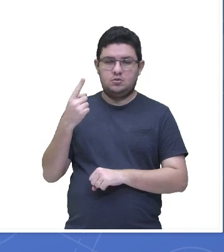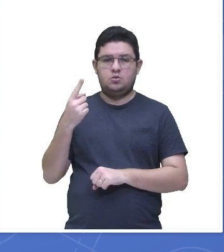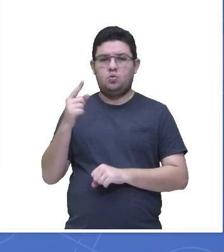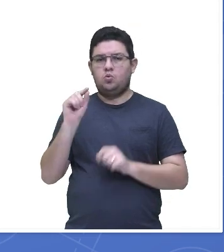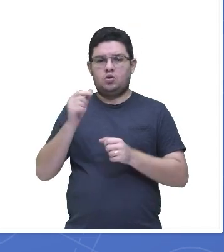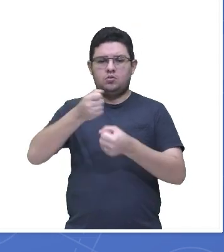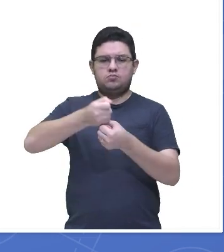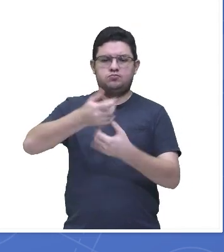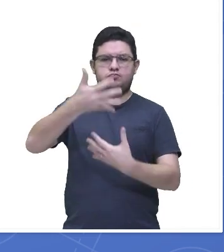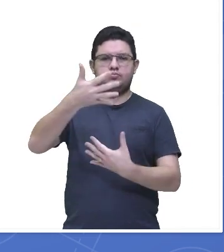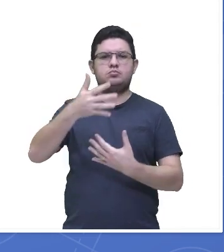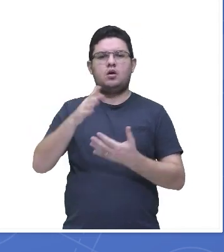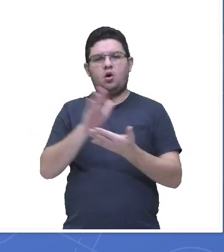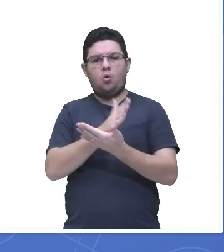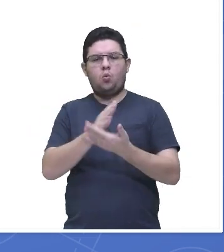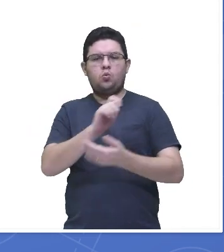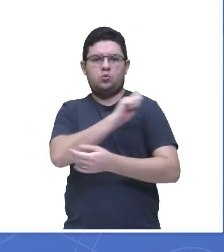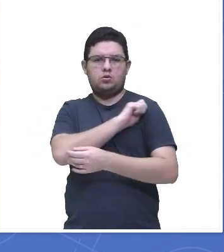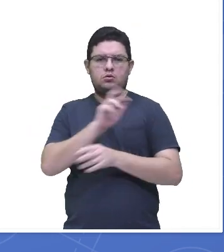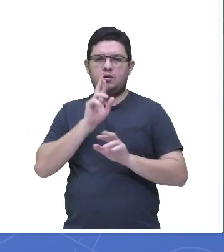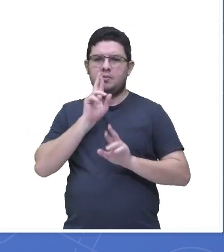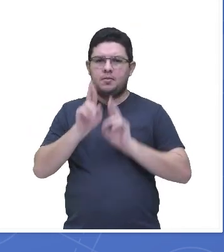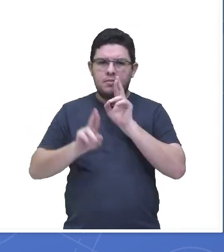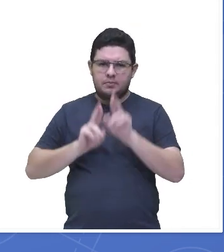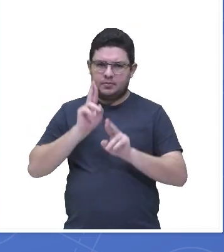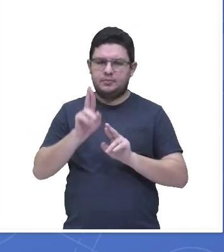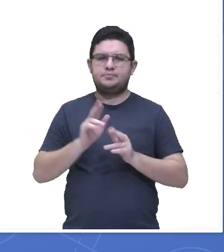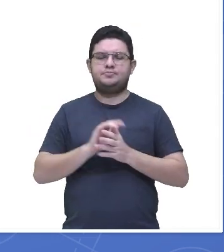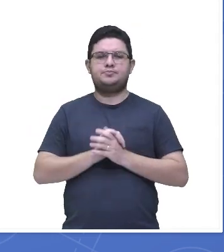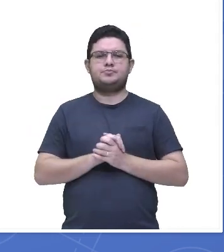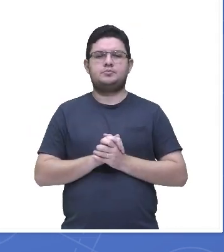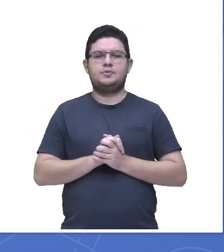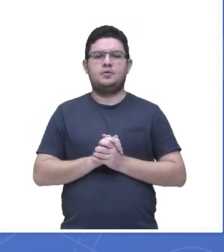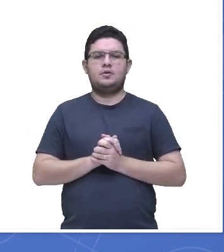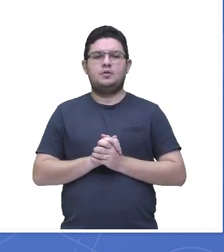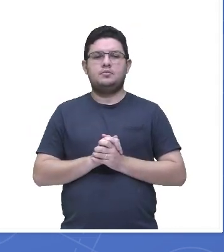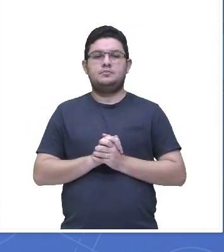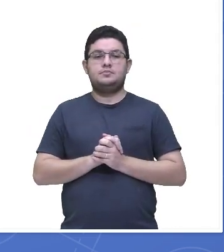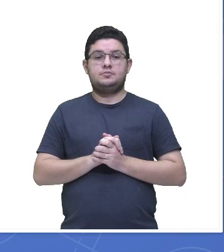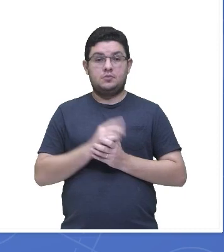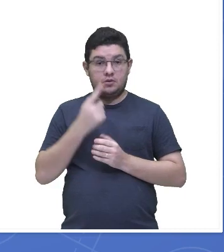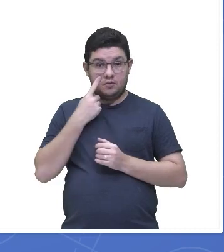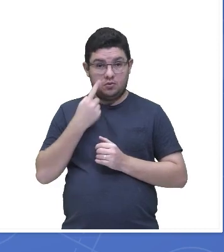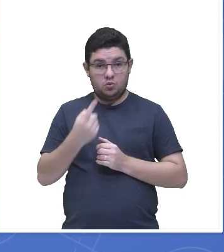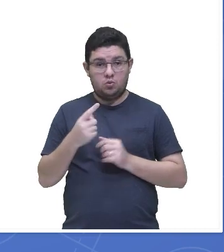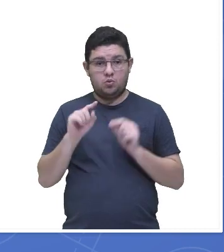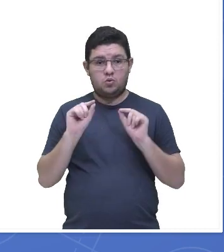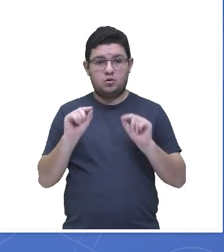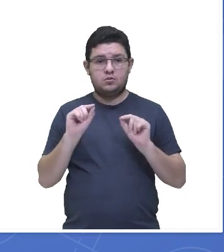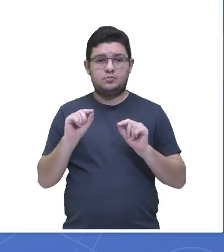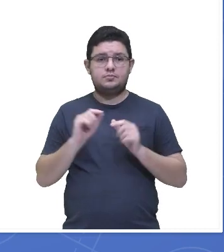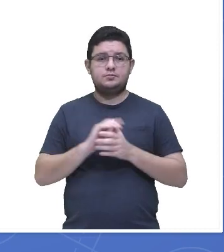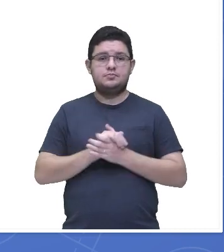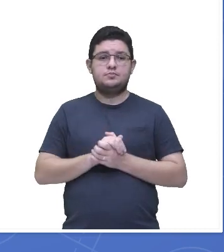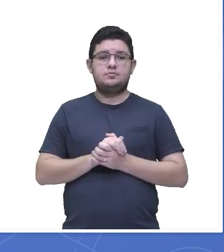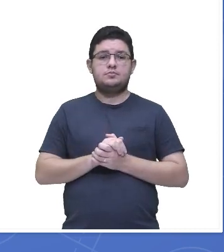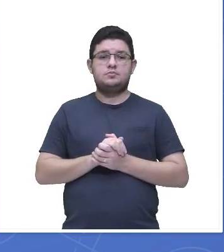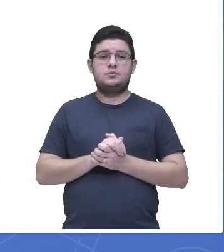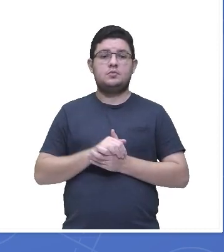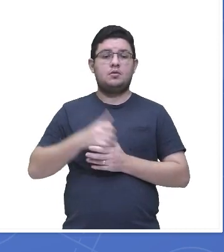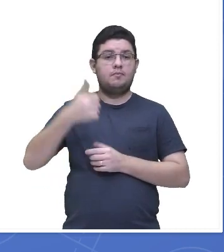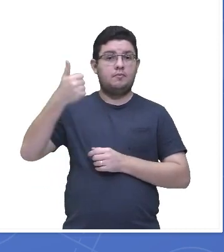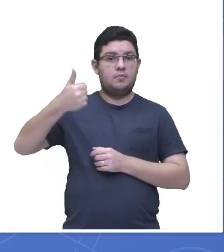respostas de alguns alunos aí no chat, né? O pessoal participando bastante. Então, veja, para a nossa primeira